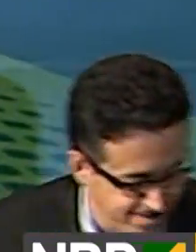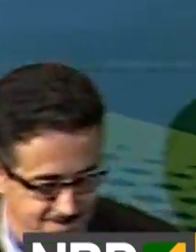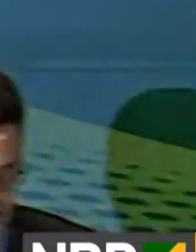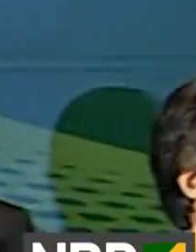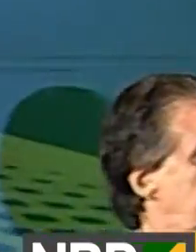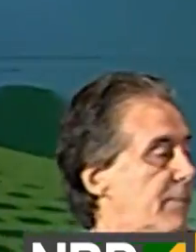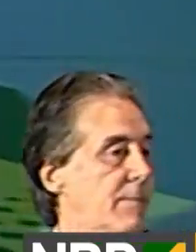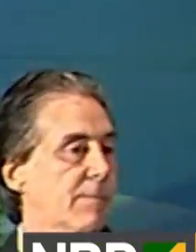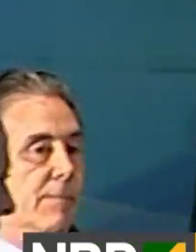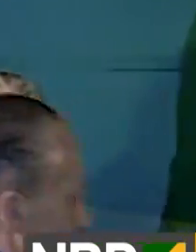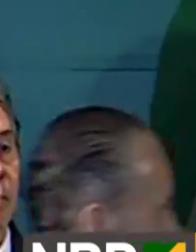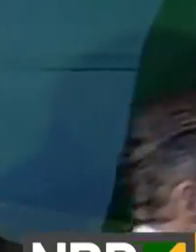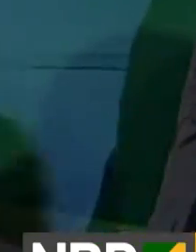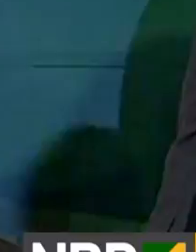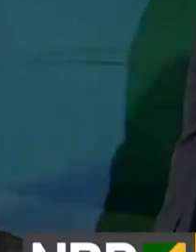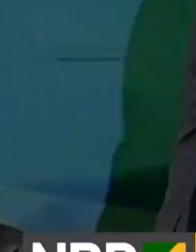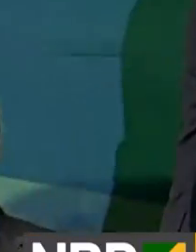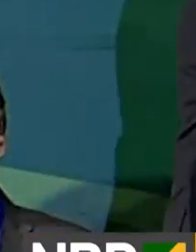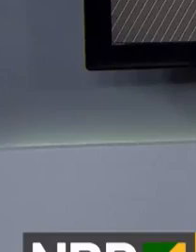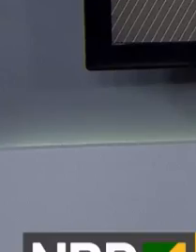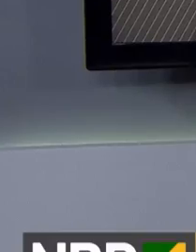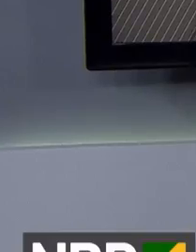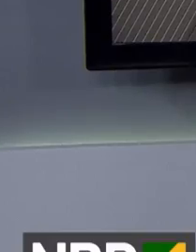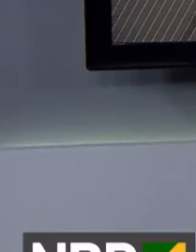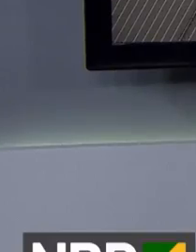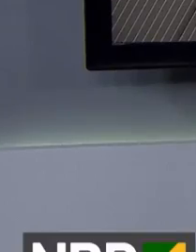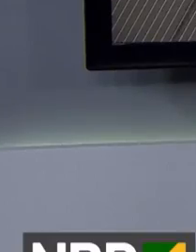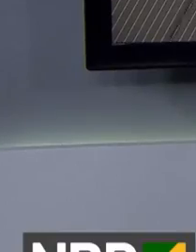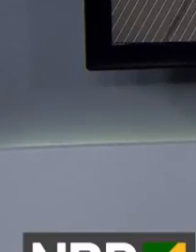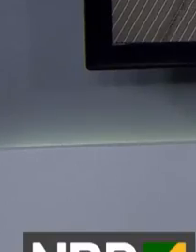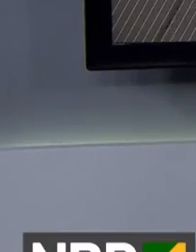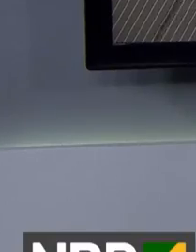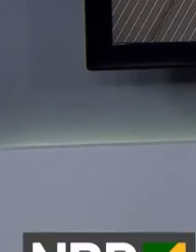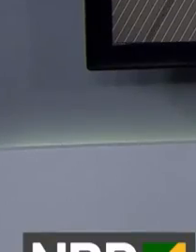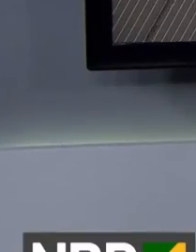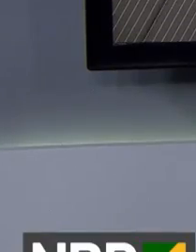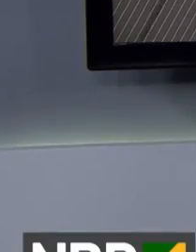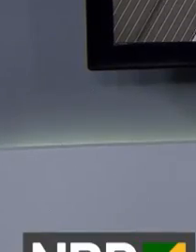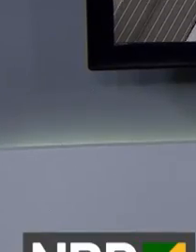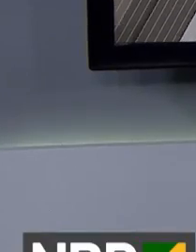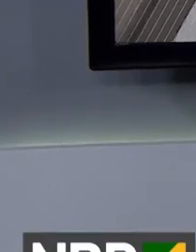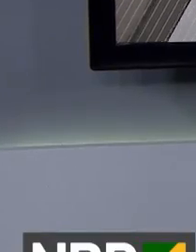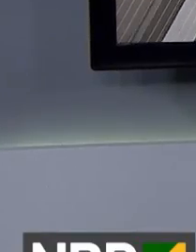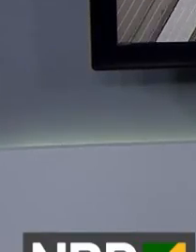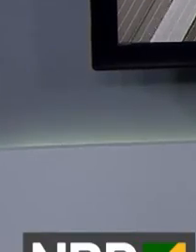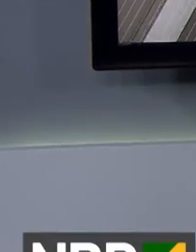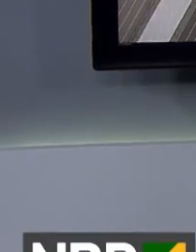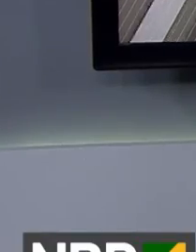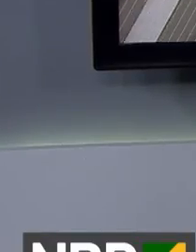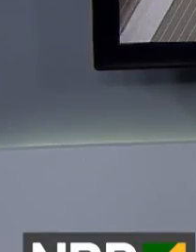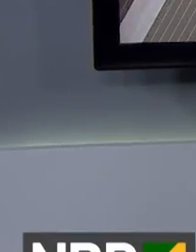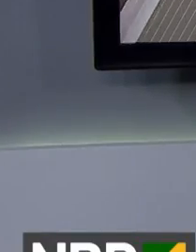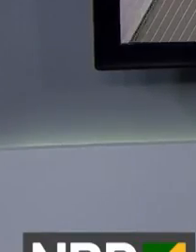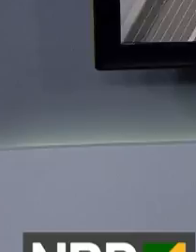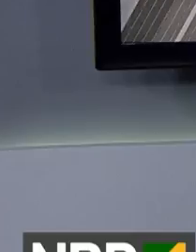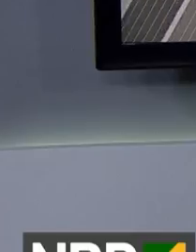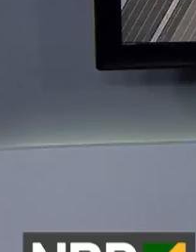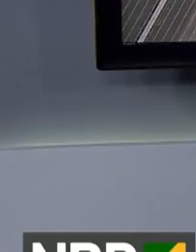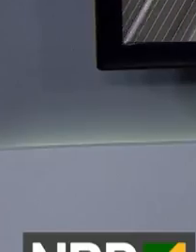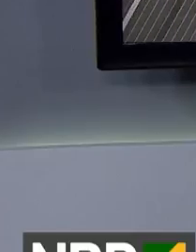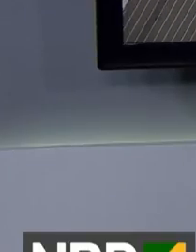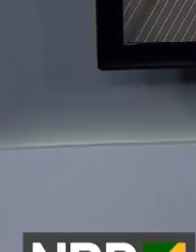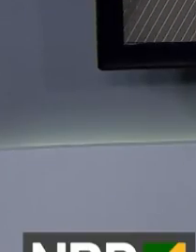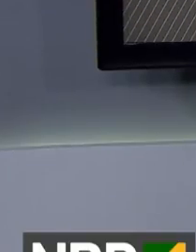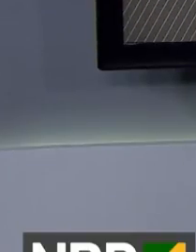Está encerrada esta cerimônia. Pedimos a todos os presentes. Nós acompanhamos ao vivo, direto de Brasília, a participação